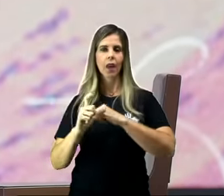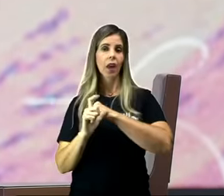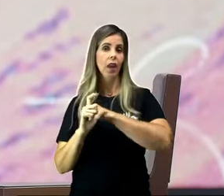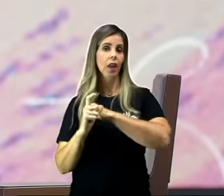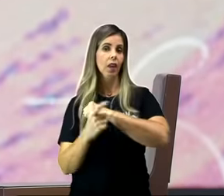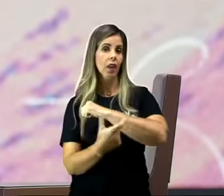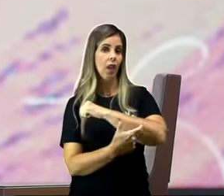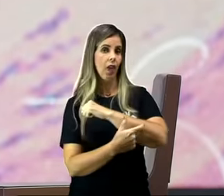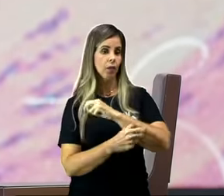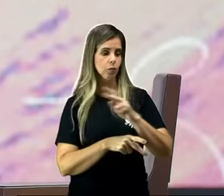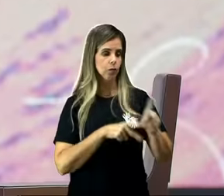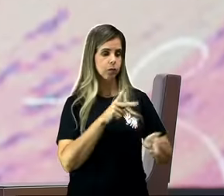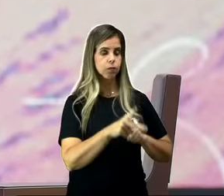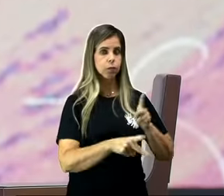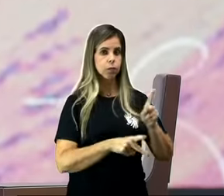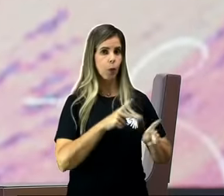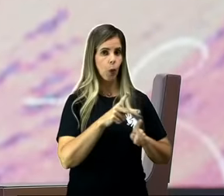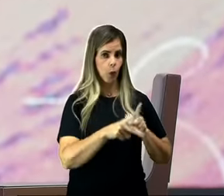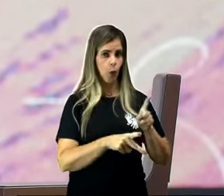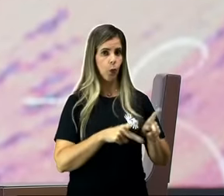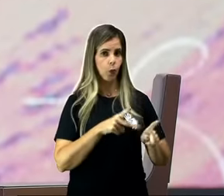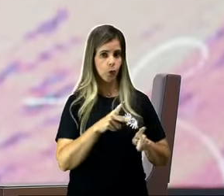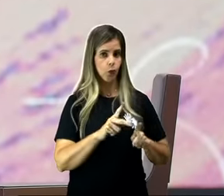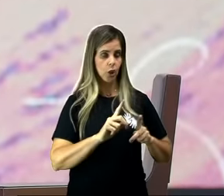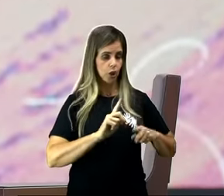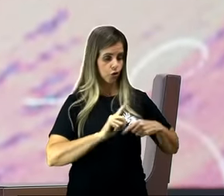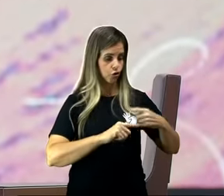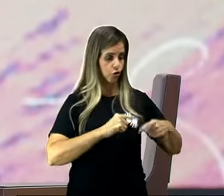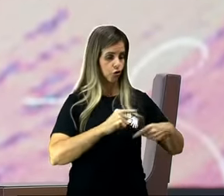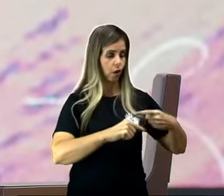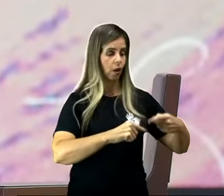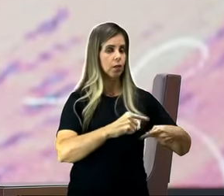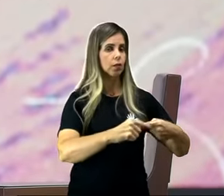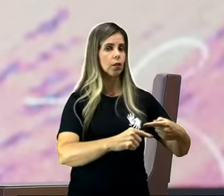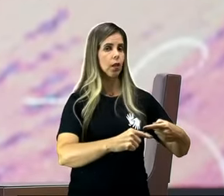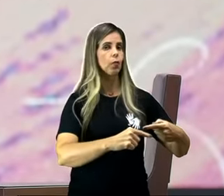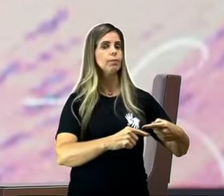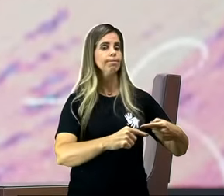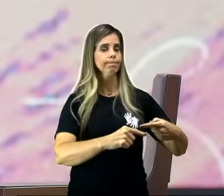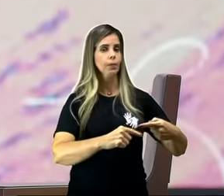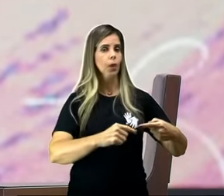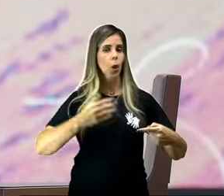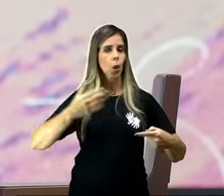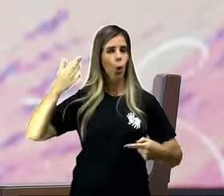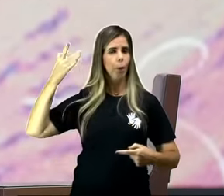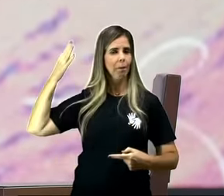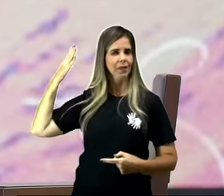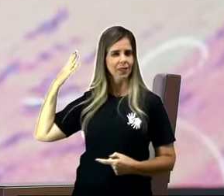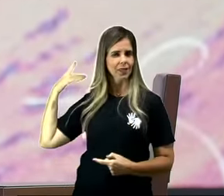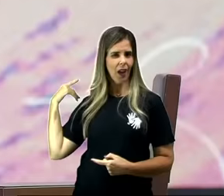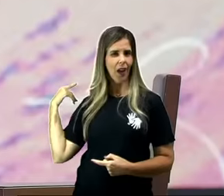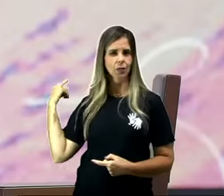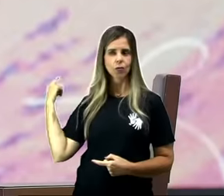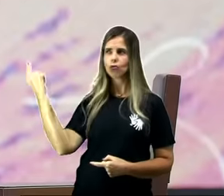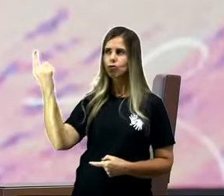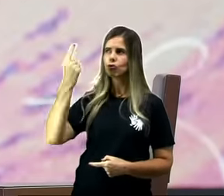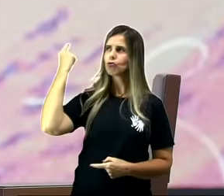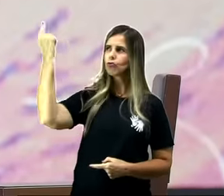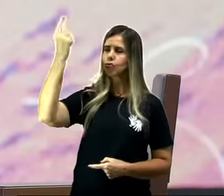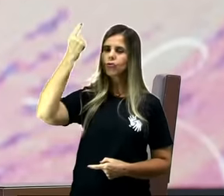sobreviventes dos antigos gergazeus, que eram dos gigantes Anaquis e